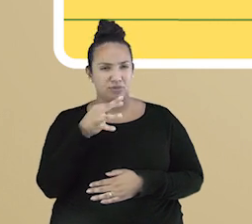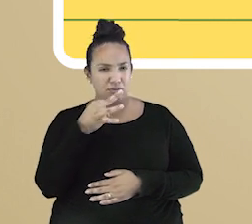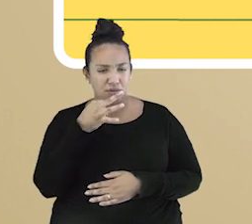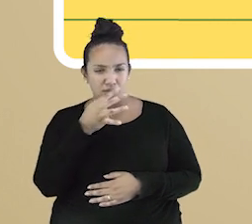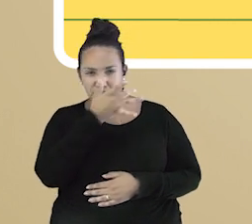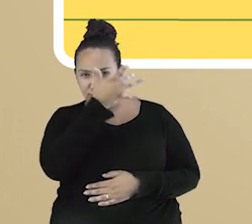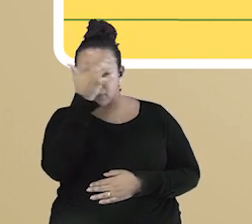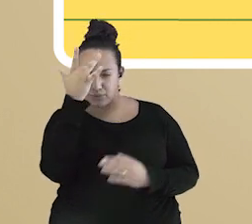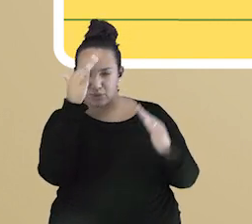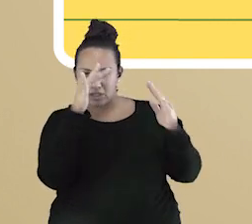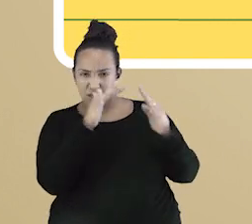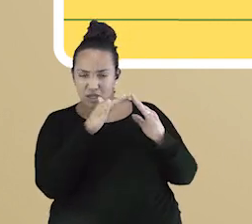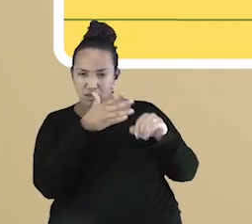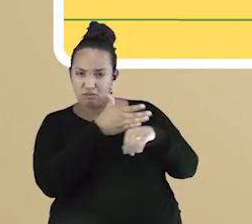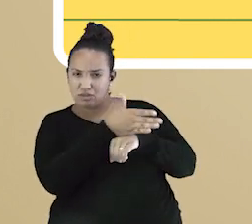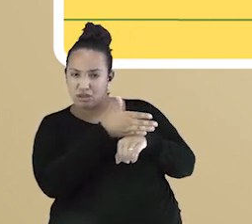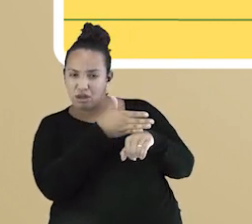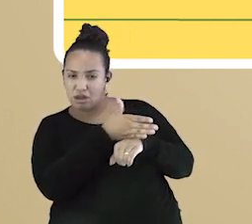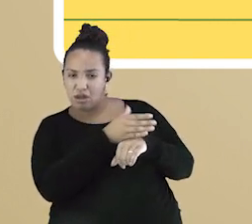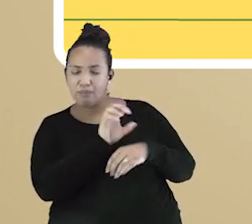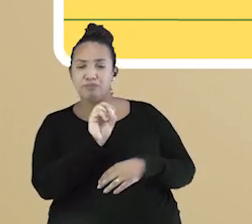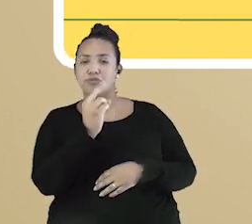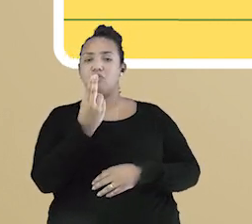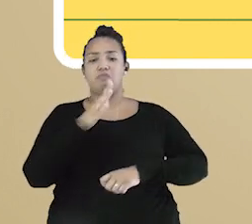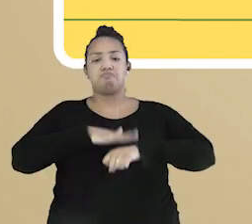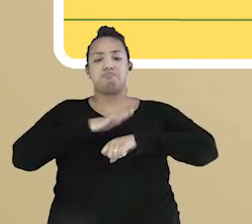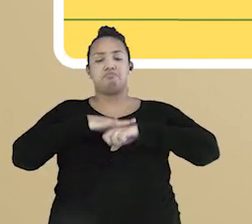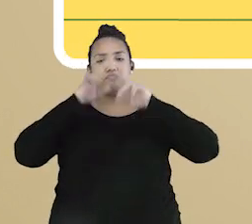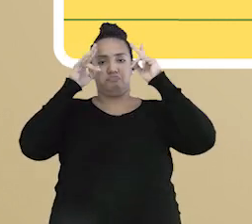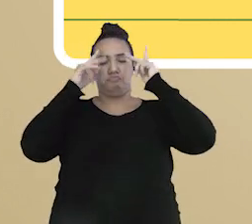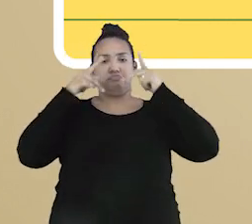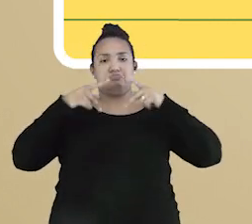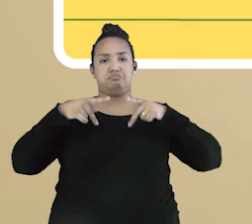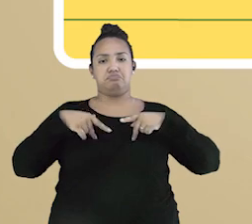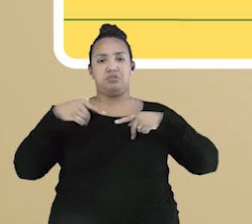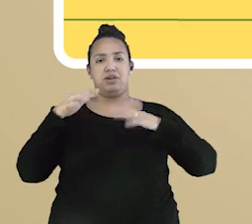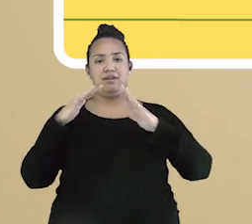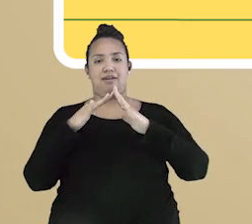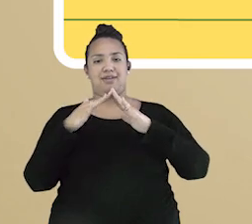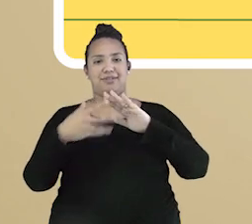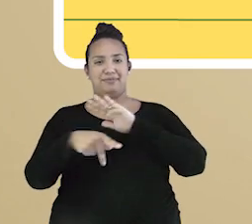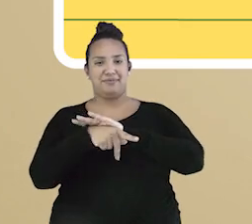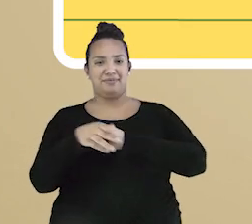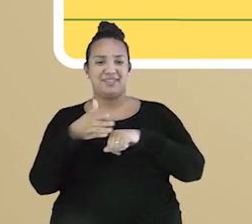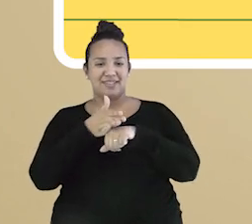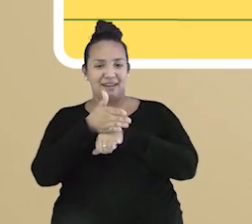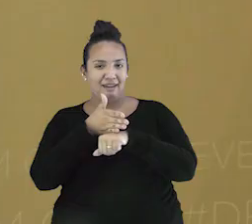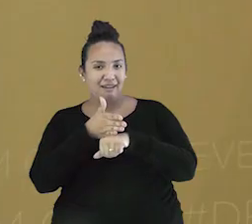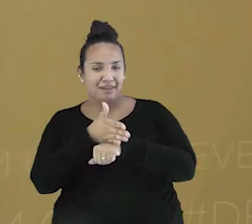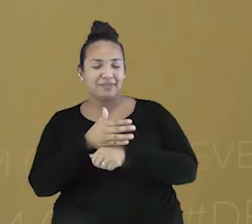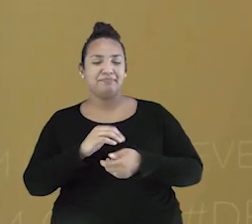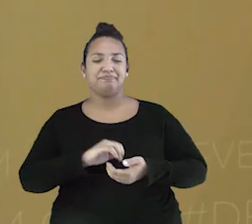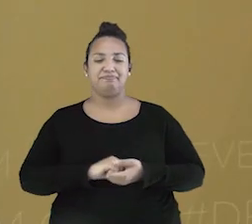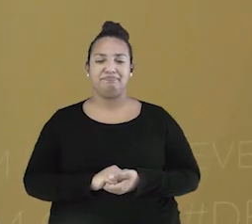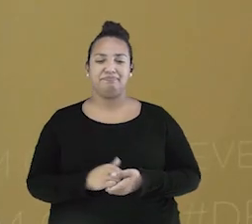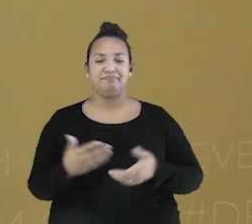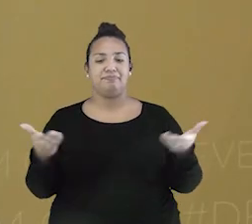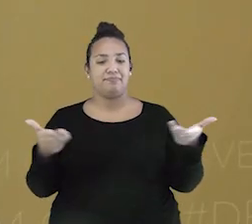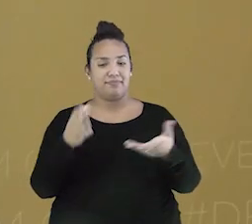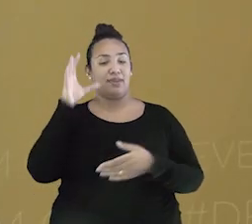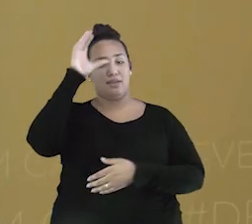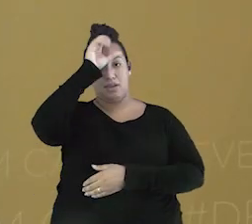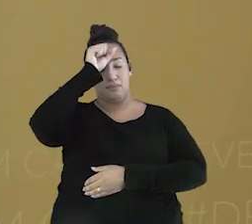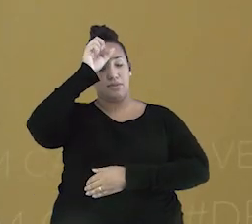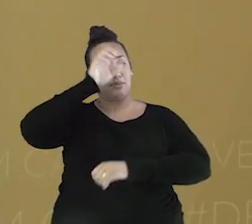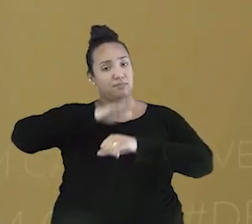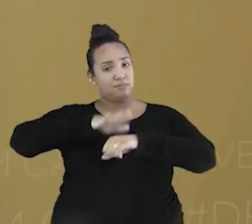conhece alguém que mora em Serra? Ou você mesmo mora na cidade mais populosa do nosso estado? Agora que a gente